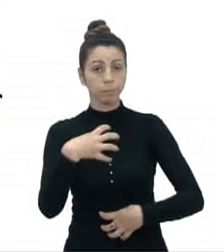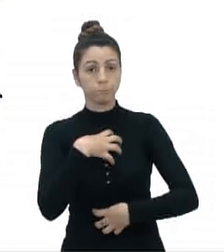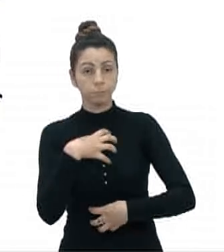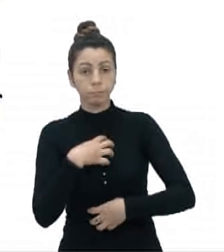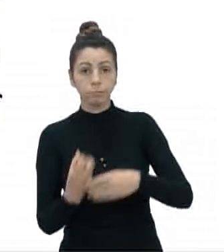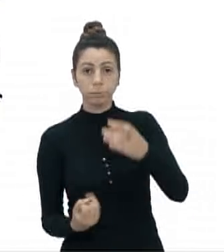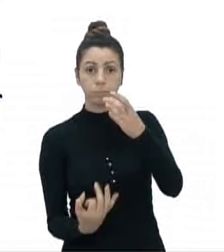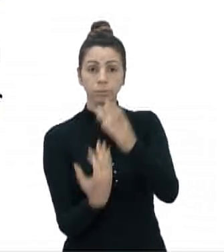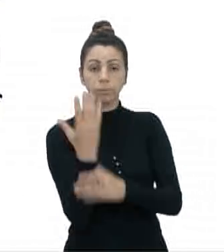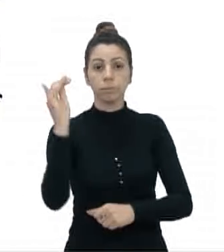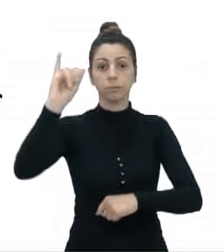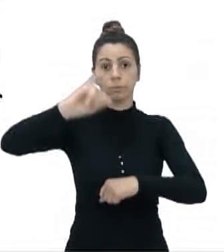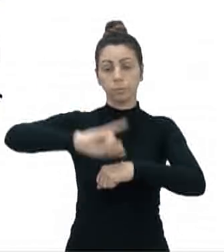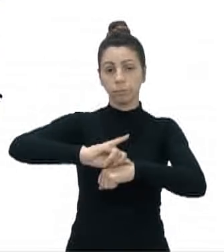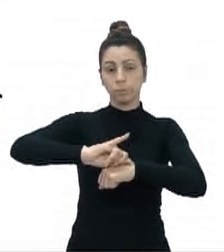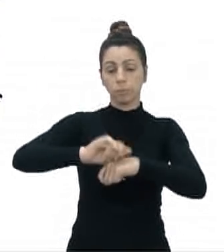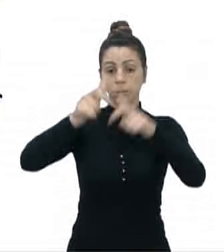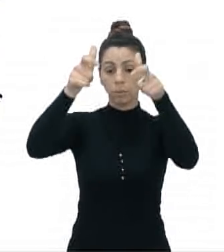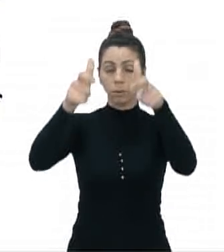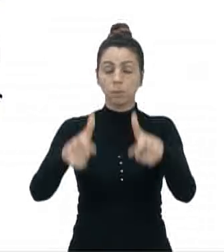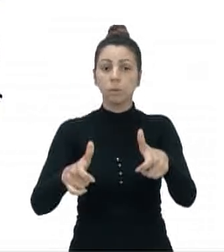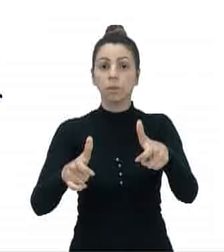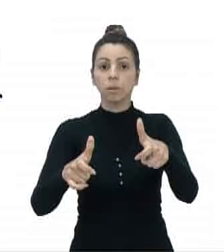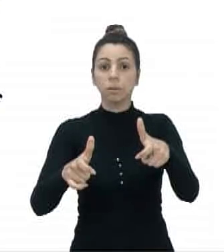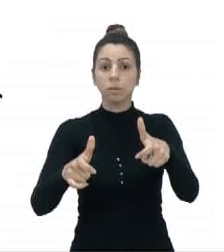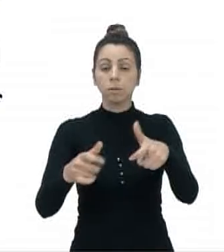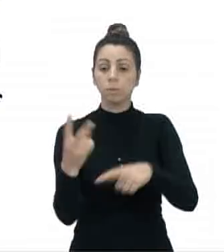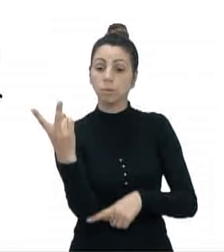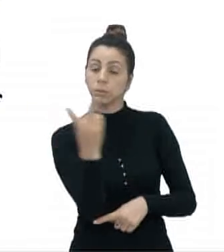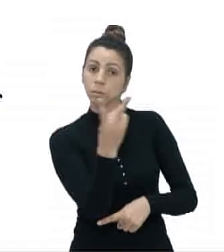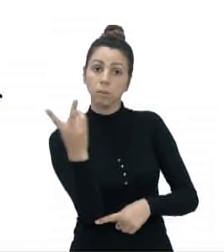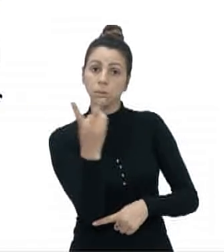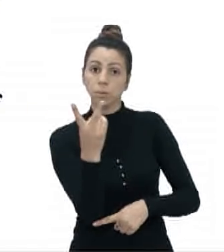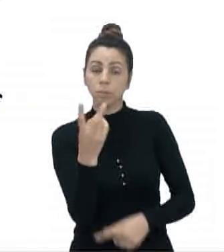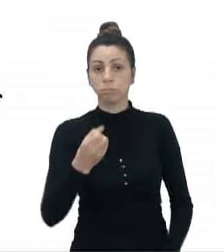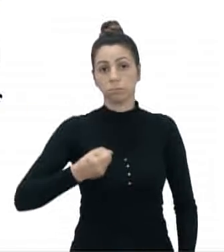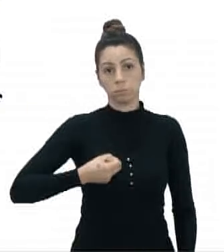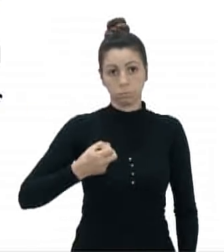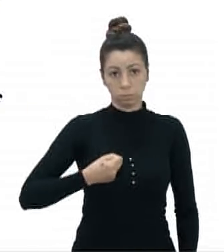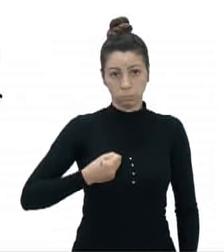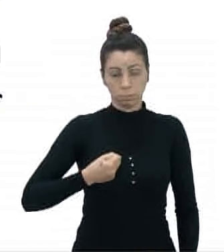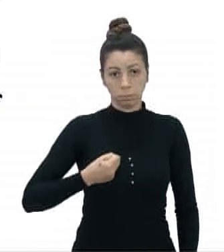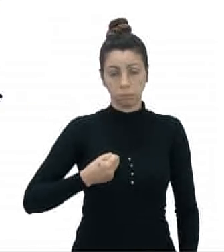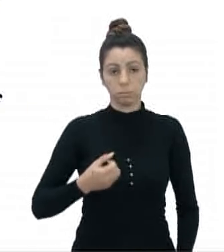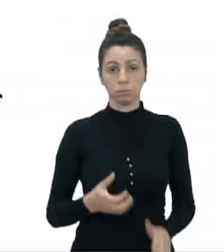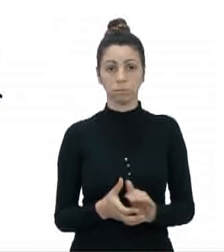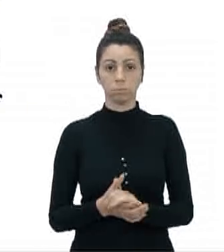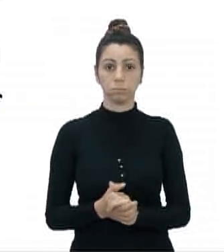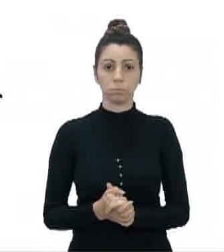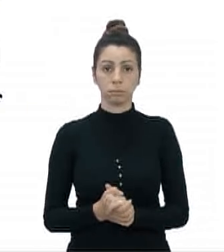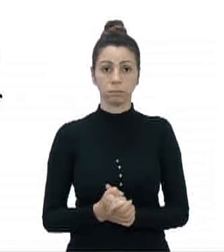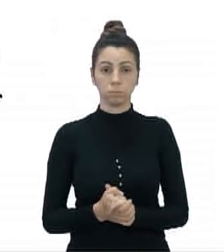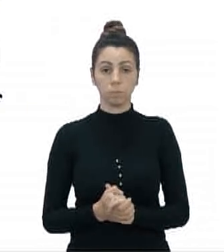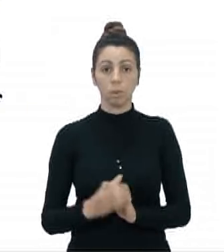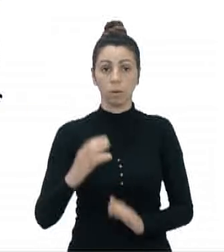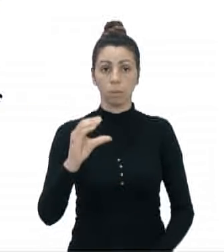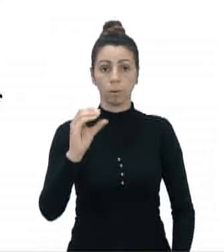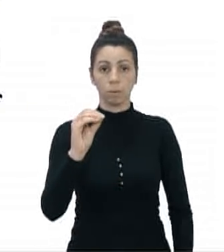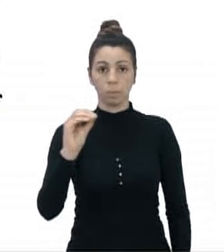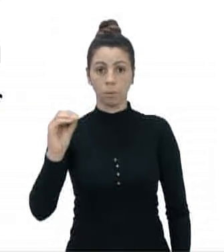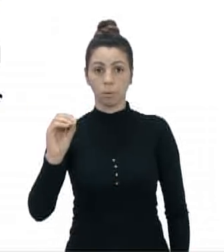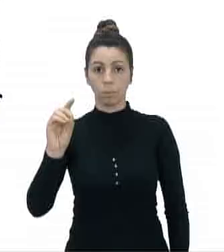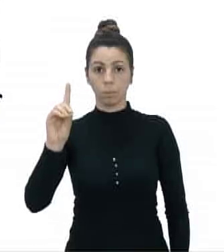criou um ponto de localização a partir desses dois números determinados como